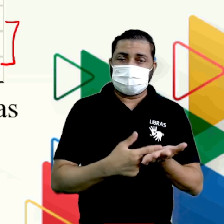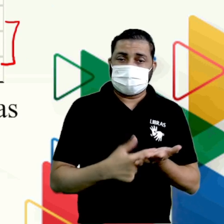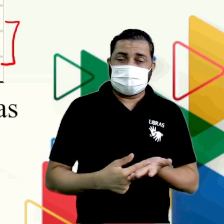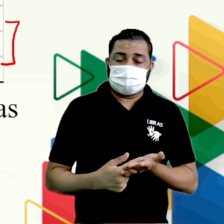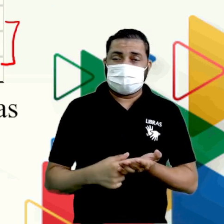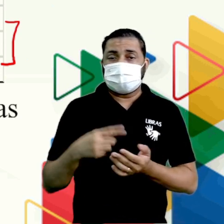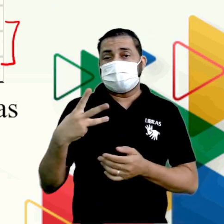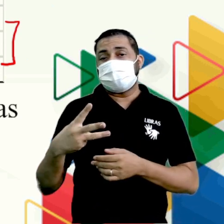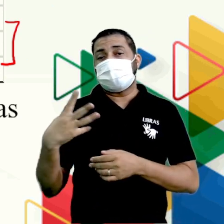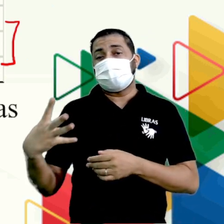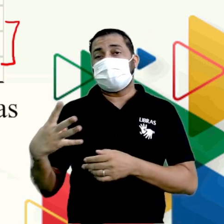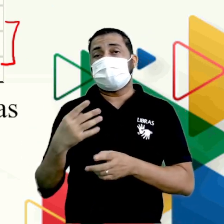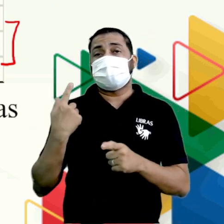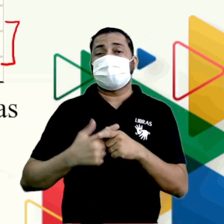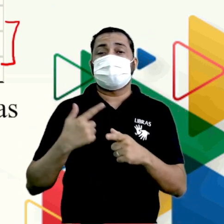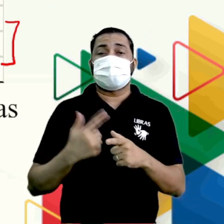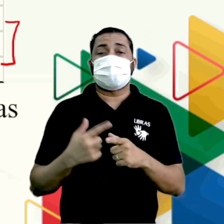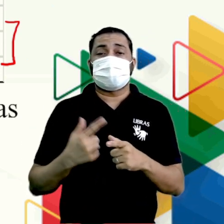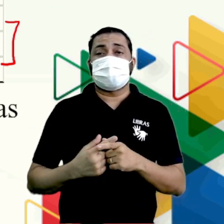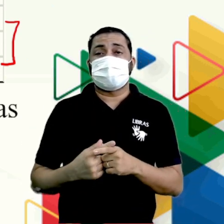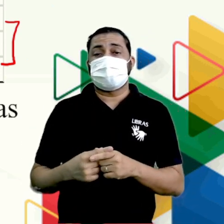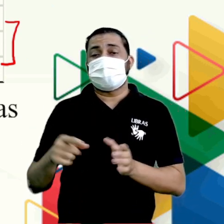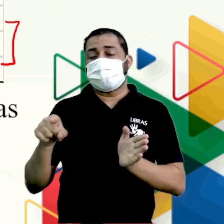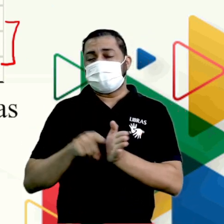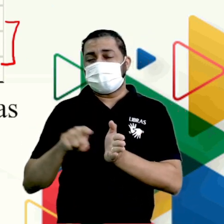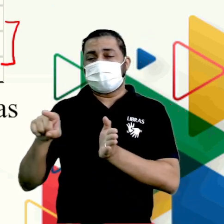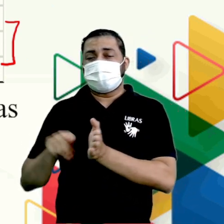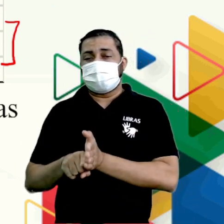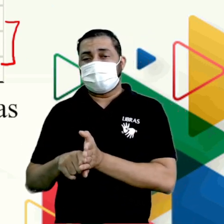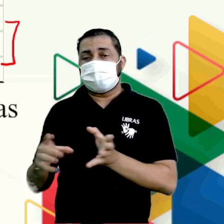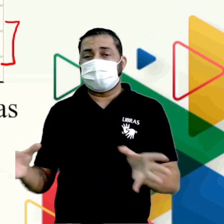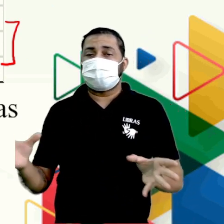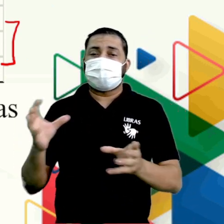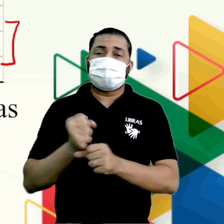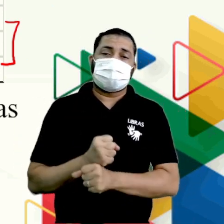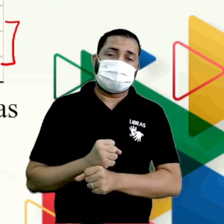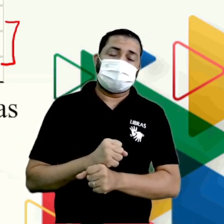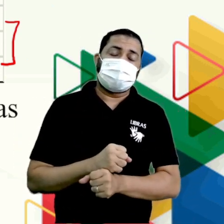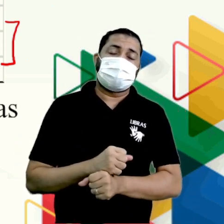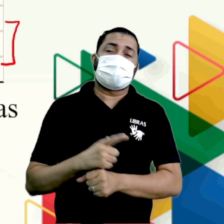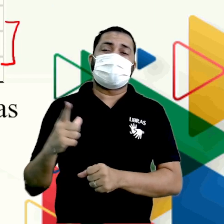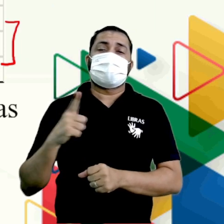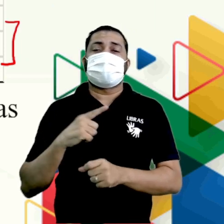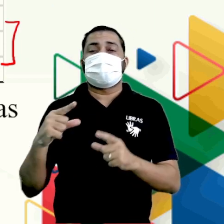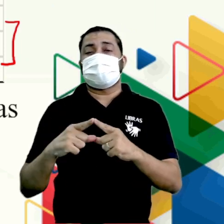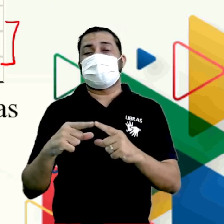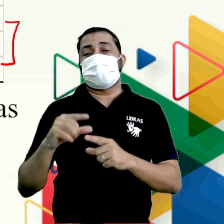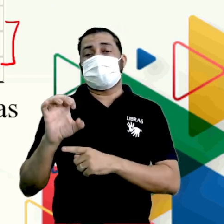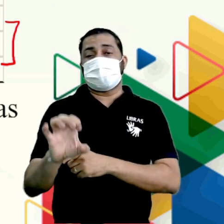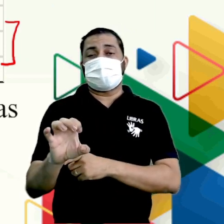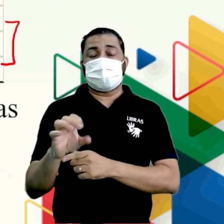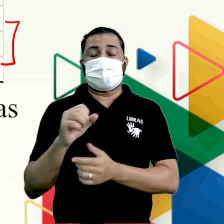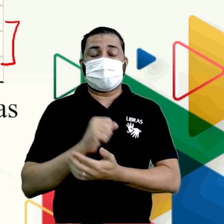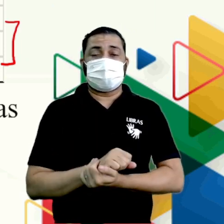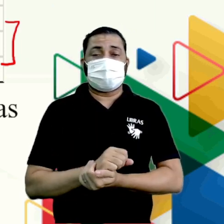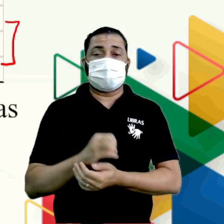4. Porque, na verdade, ó, menos com menos vai dar um somatório. Então, eu vou ter ΔE, vai